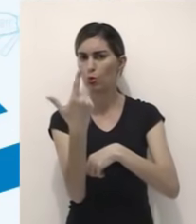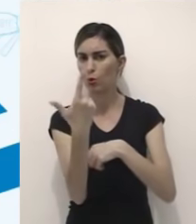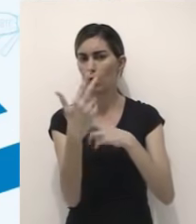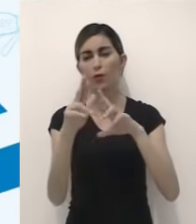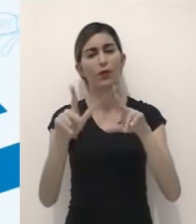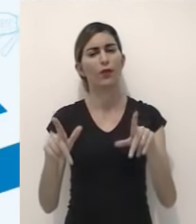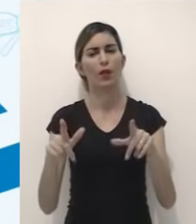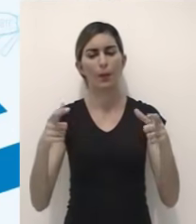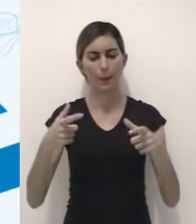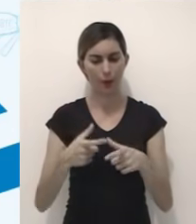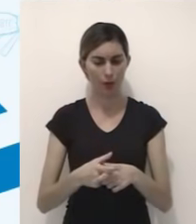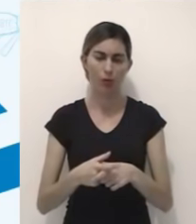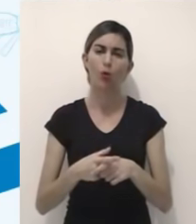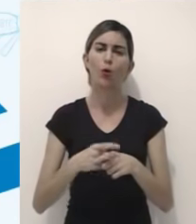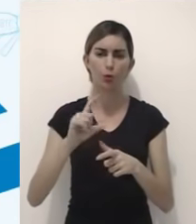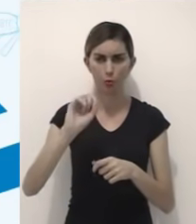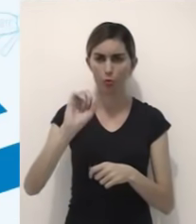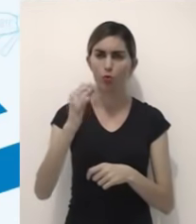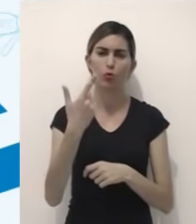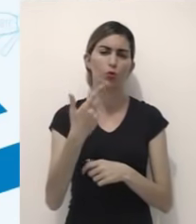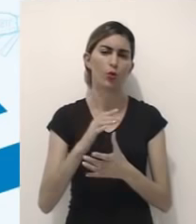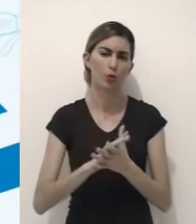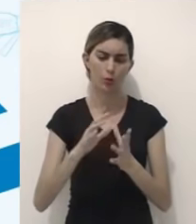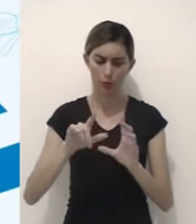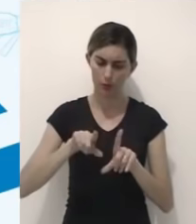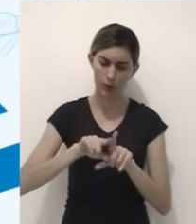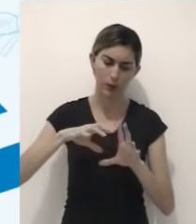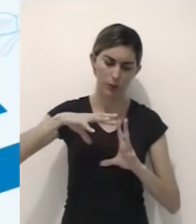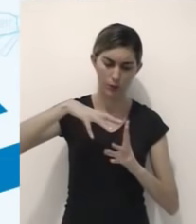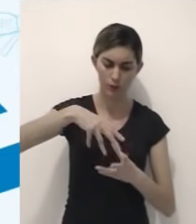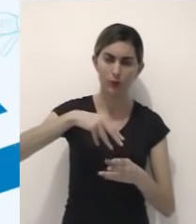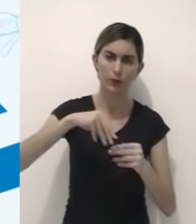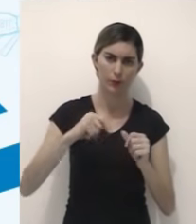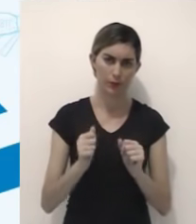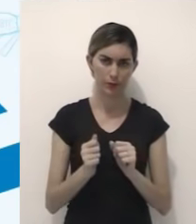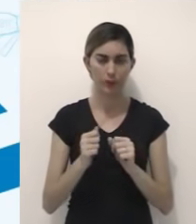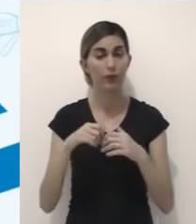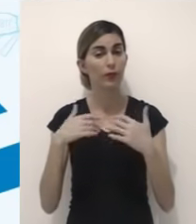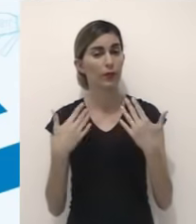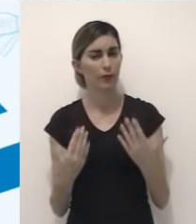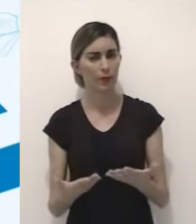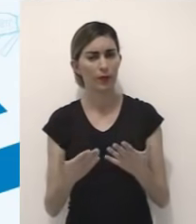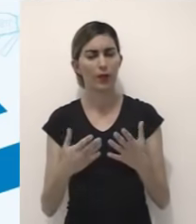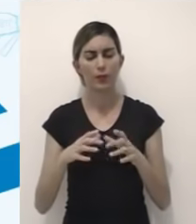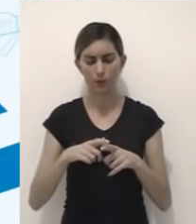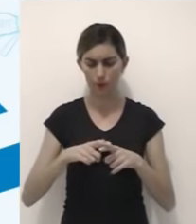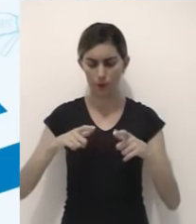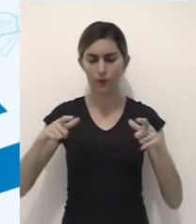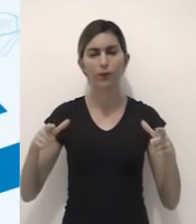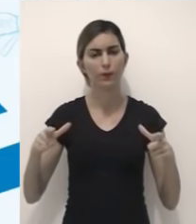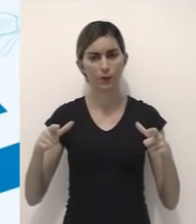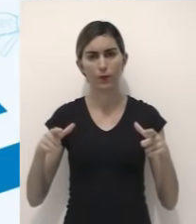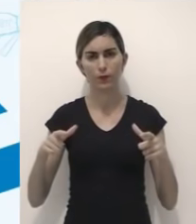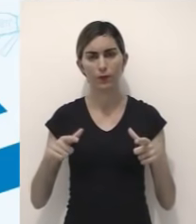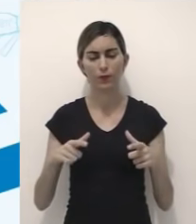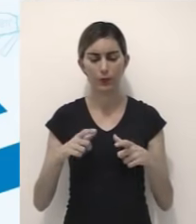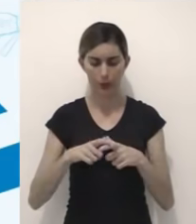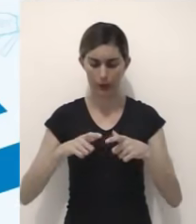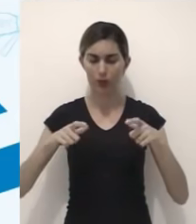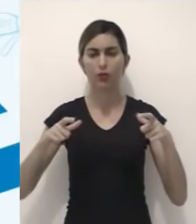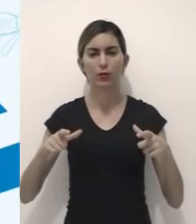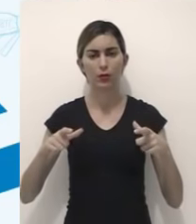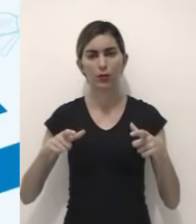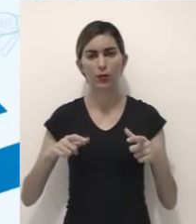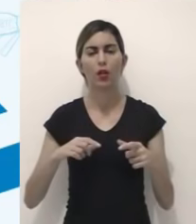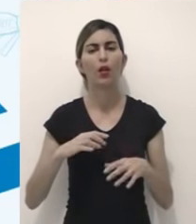tem, tá? Vocês já sabem que a Lua ela é bem menor do que o nosso planeta. E aí,